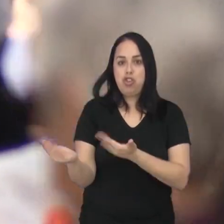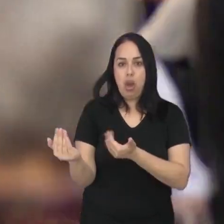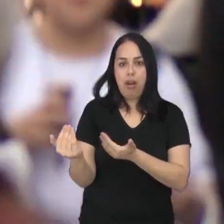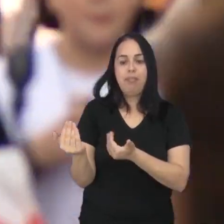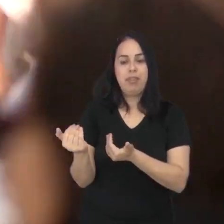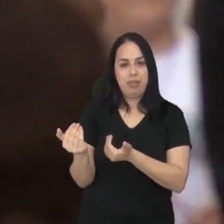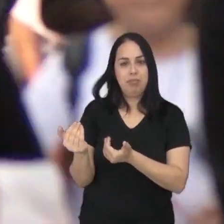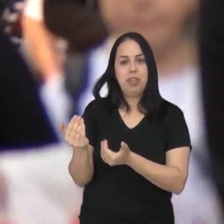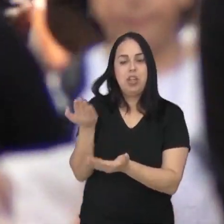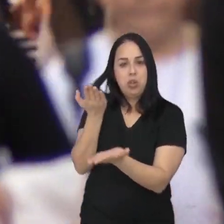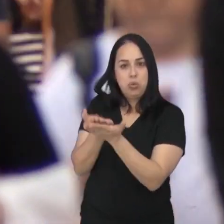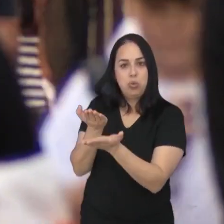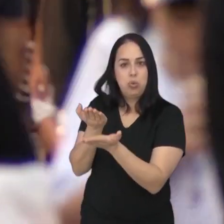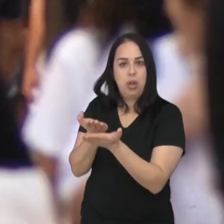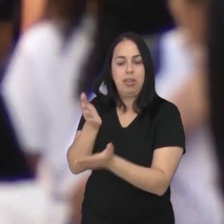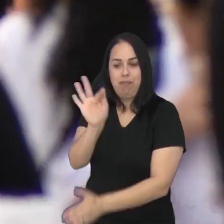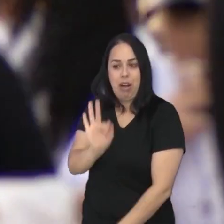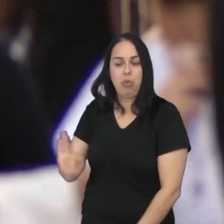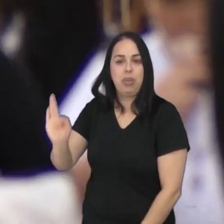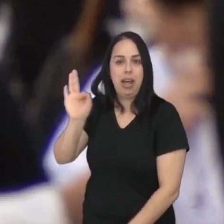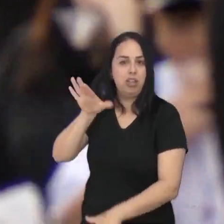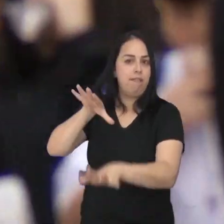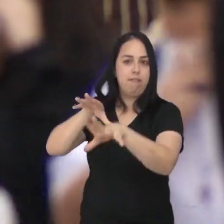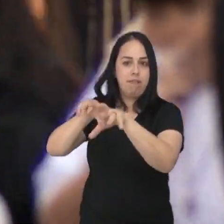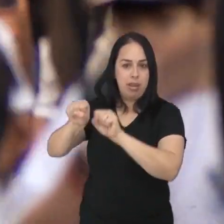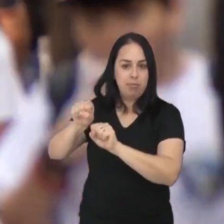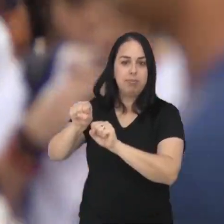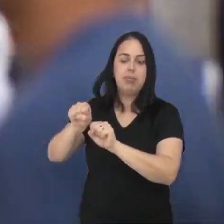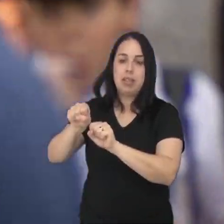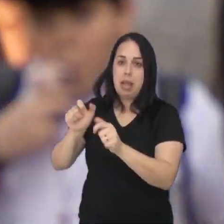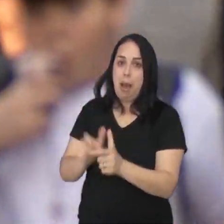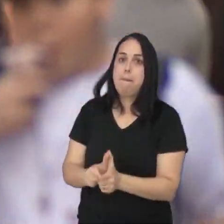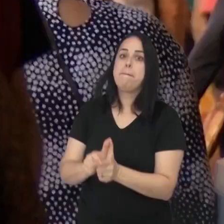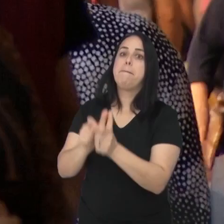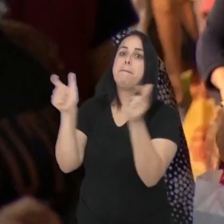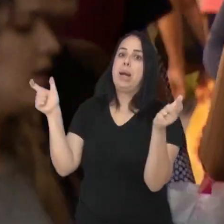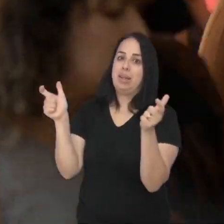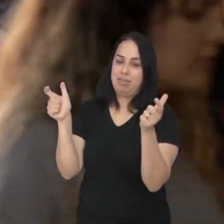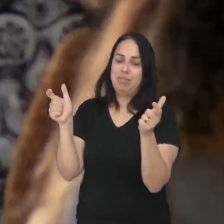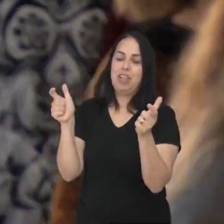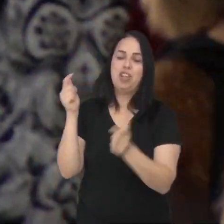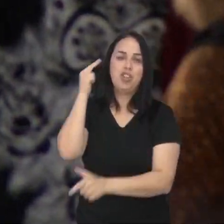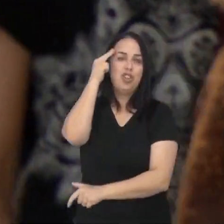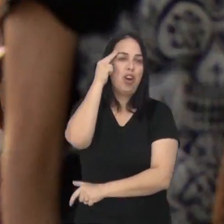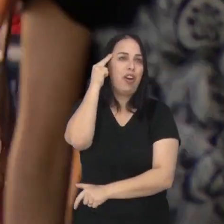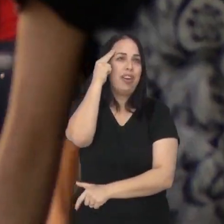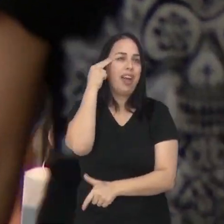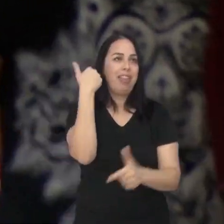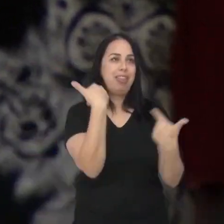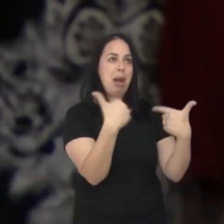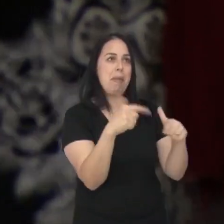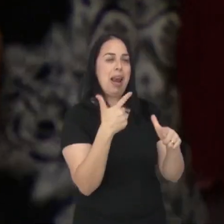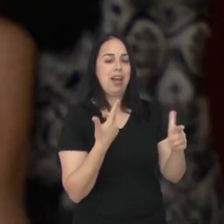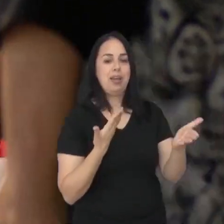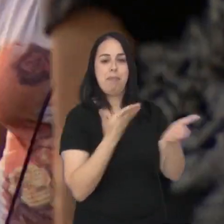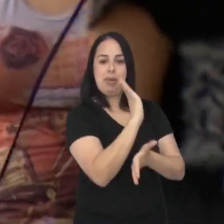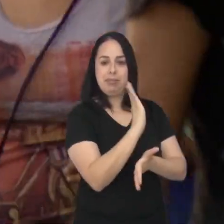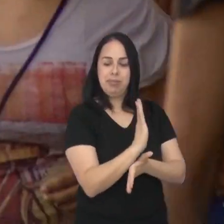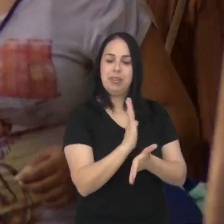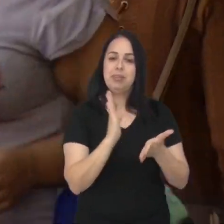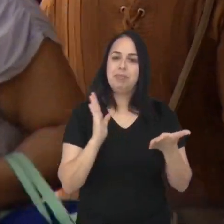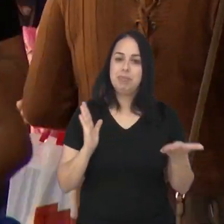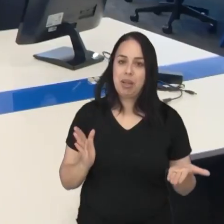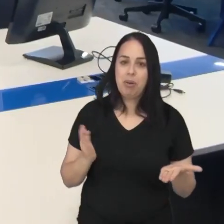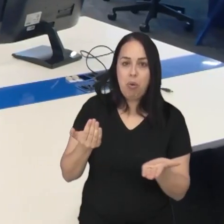milhão de jovens brasileiros concluíram o ensino superior no ano passado e boa parte deste público já sonha com o mercado